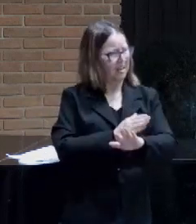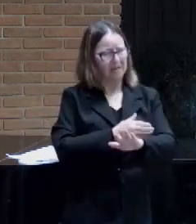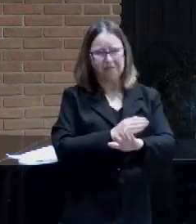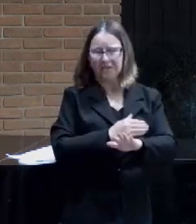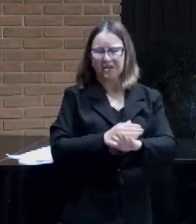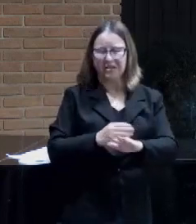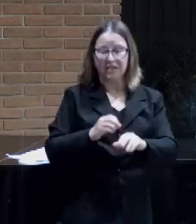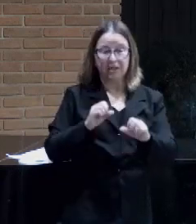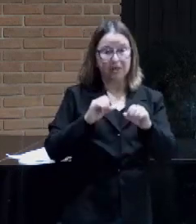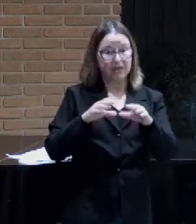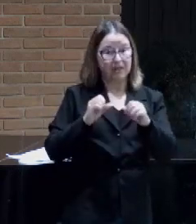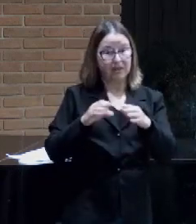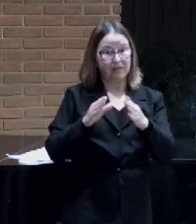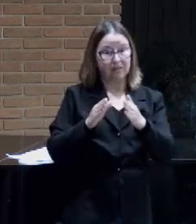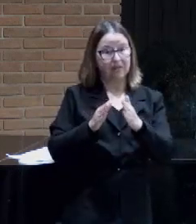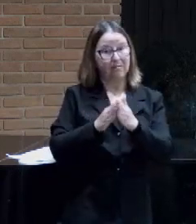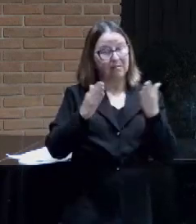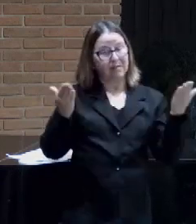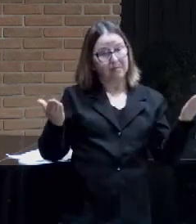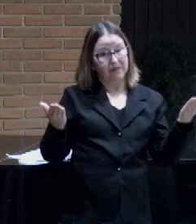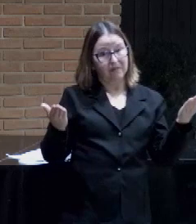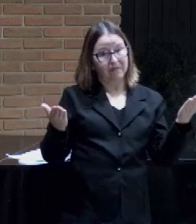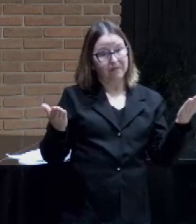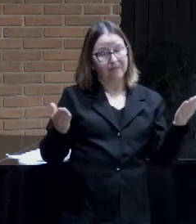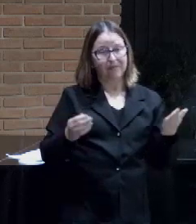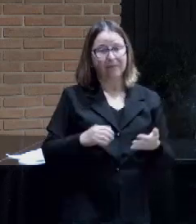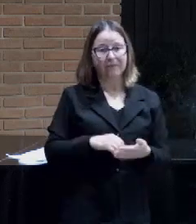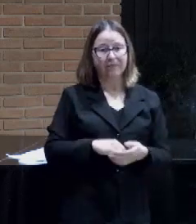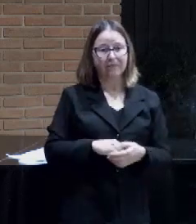ela nos instrui?